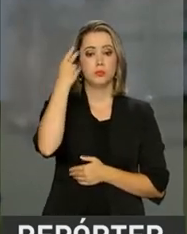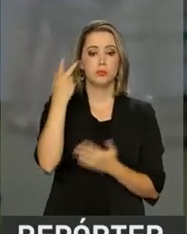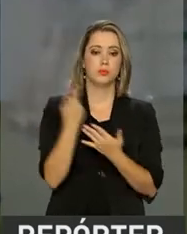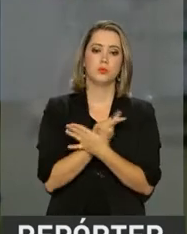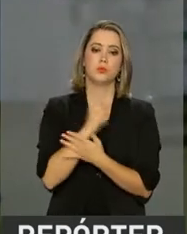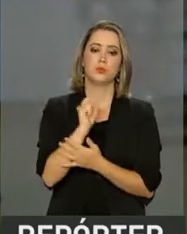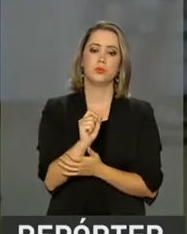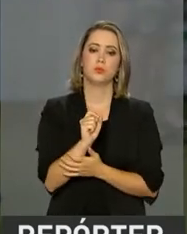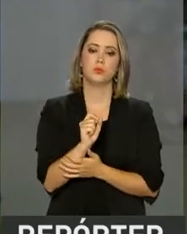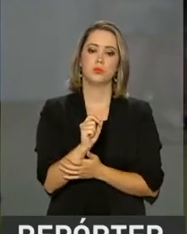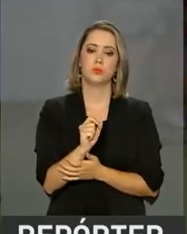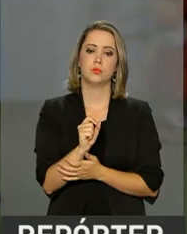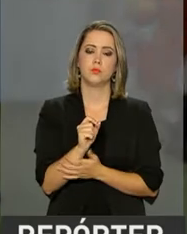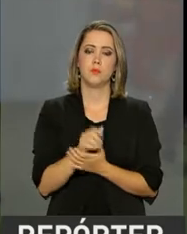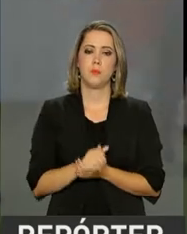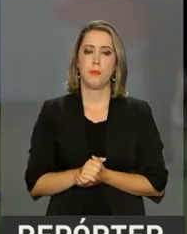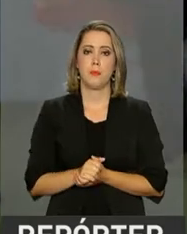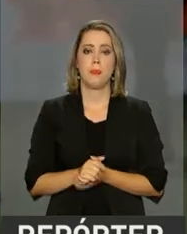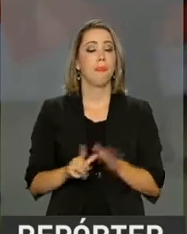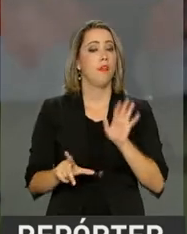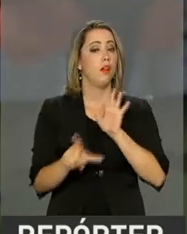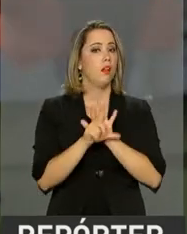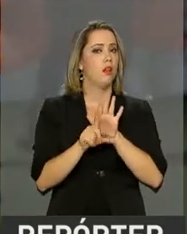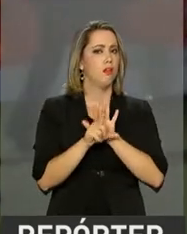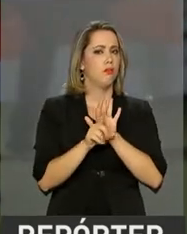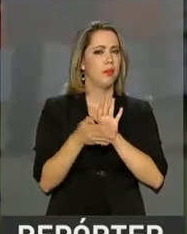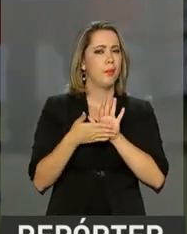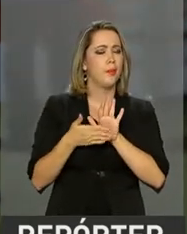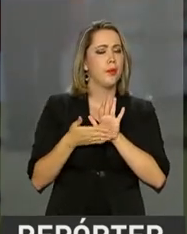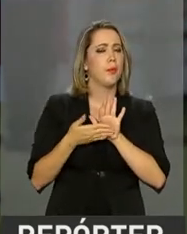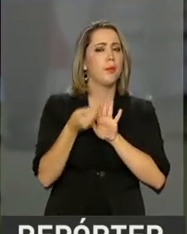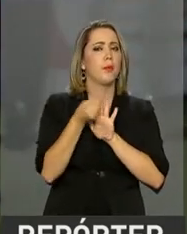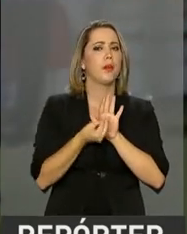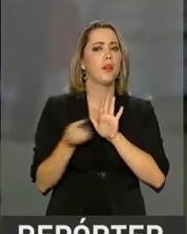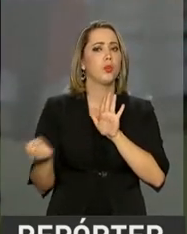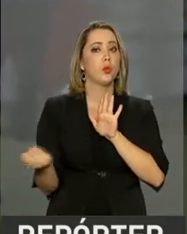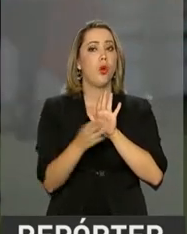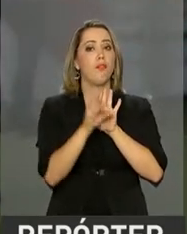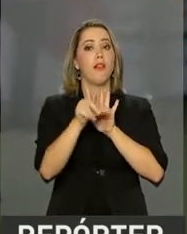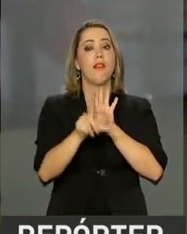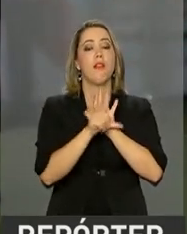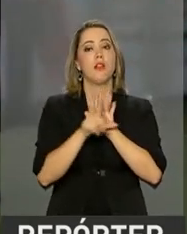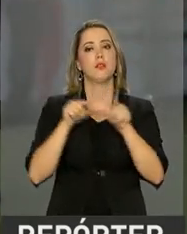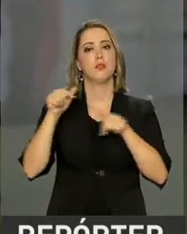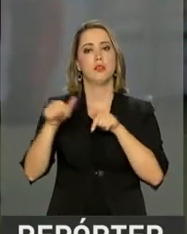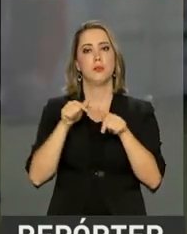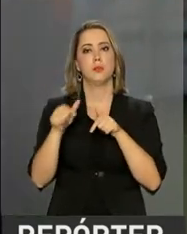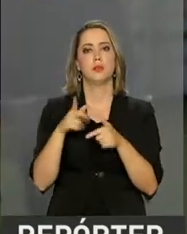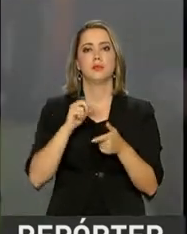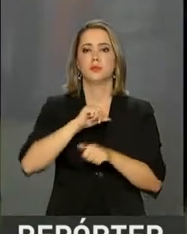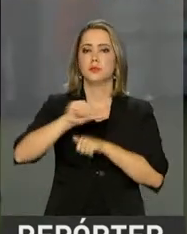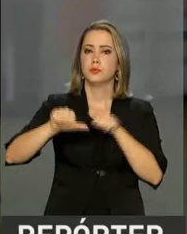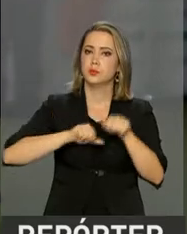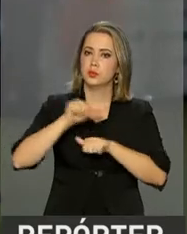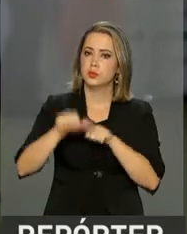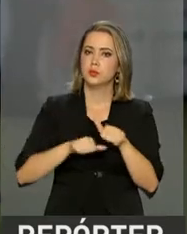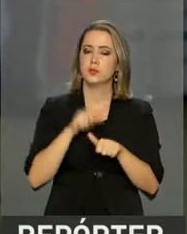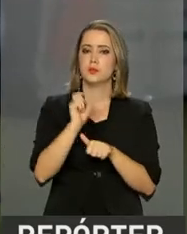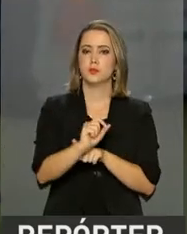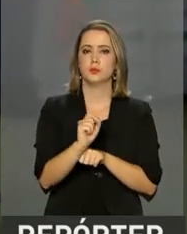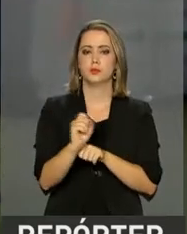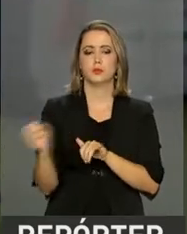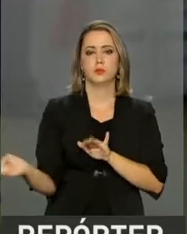ocorra o que diz o projeto de lei que propõe essa reforma trabalhista basicamente tenta modernizar e flexibilizar